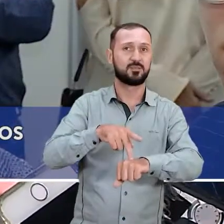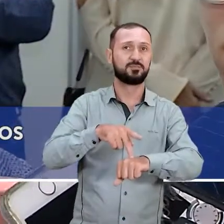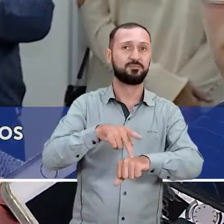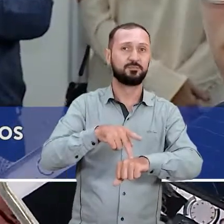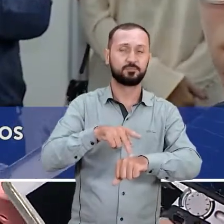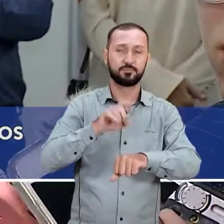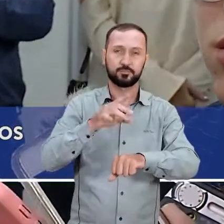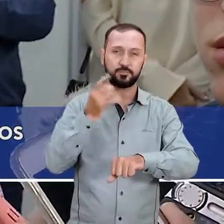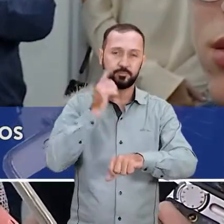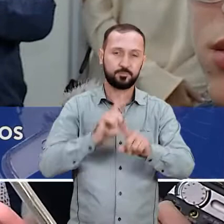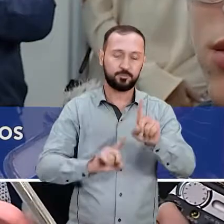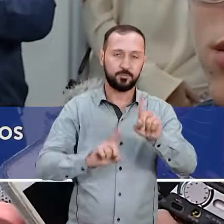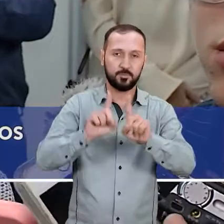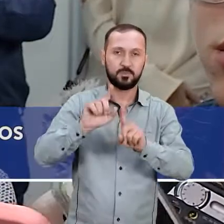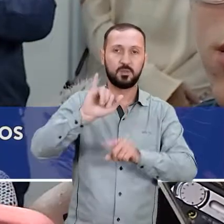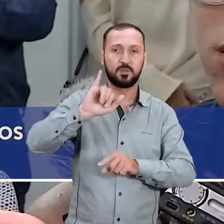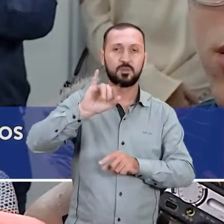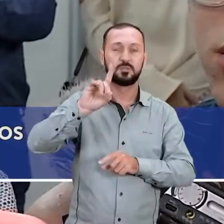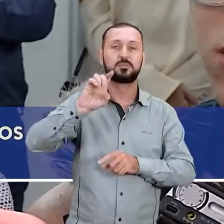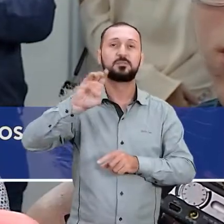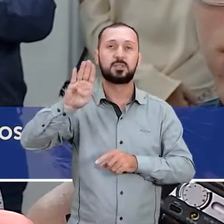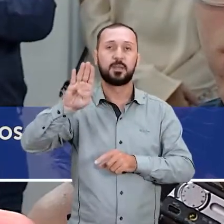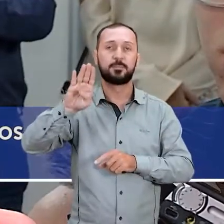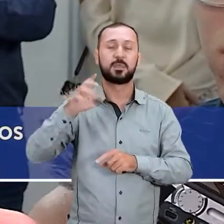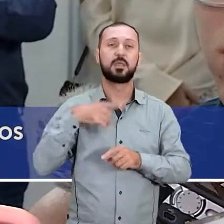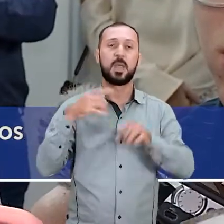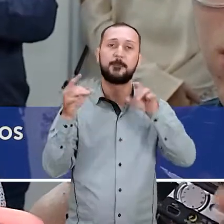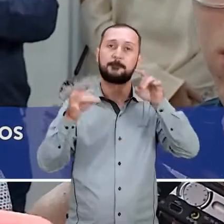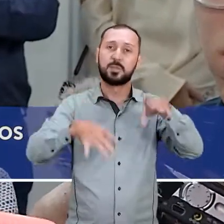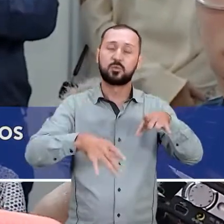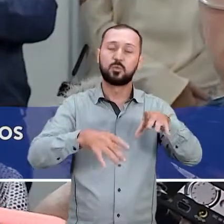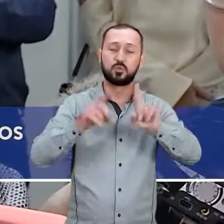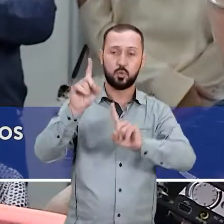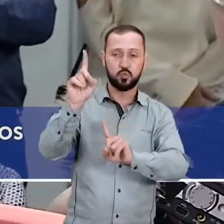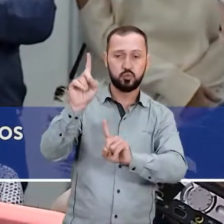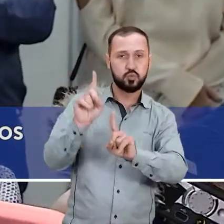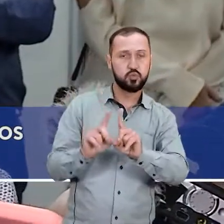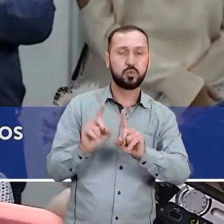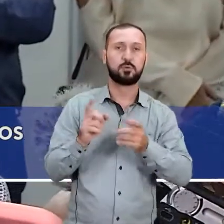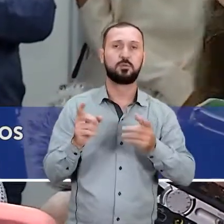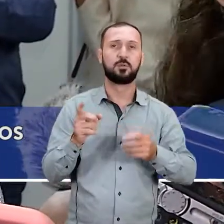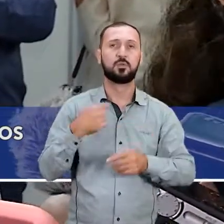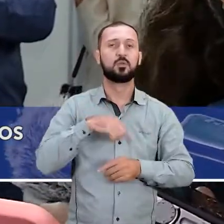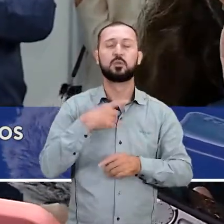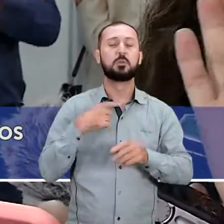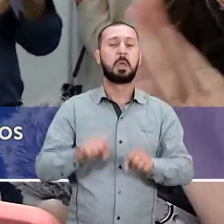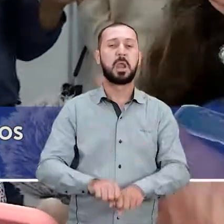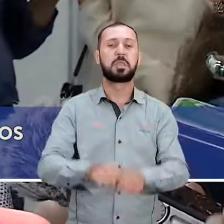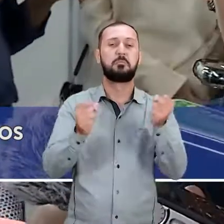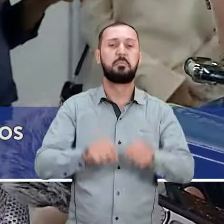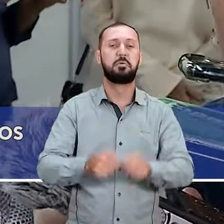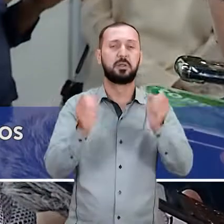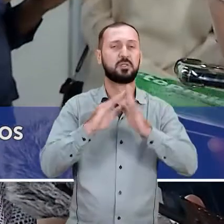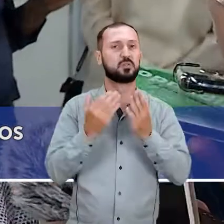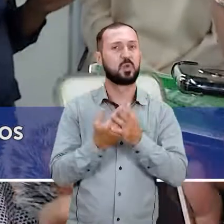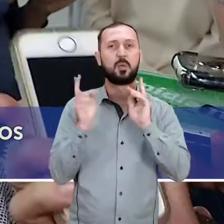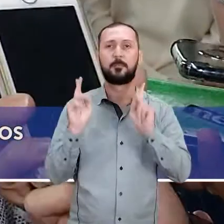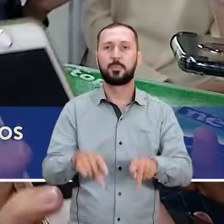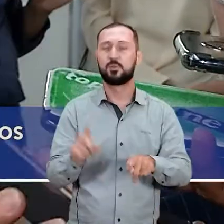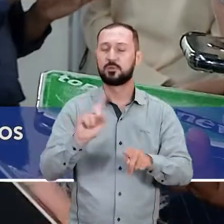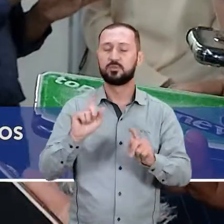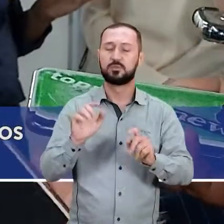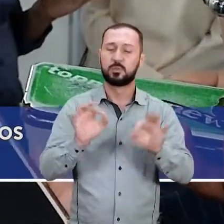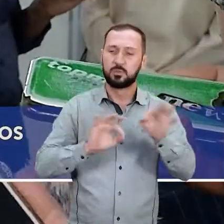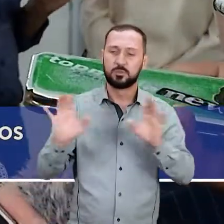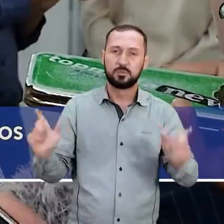país, que nós só subimos no IDEB, que a evasão só diminuiu. Então, nós não estamos desmantelando a escola pública,